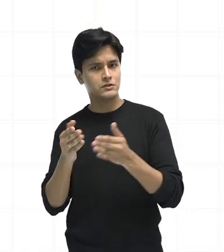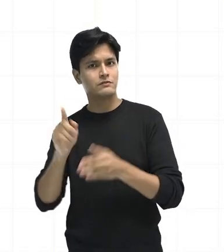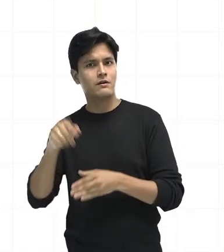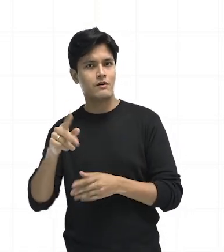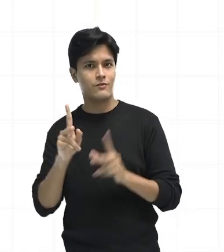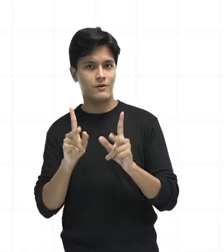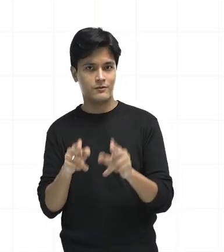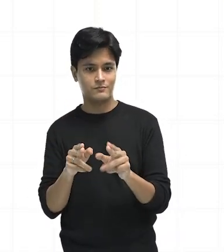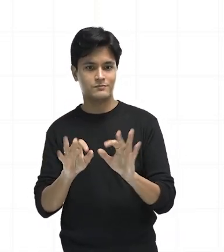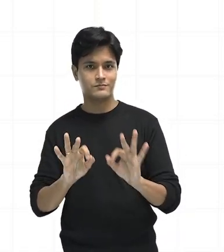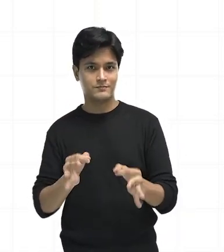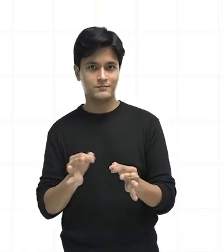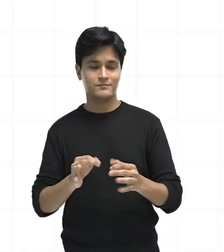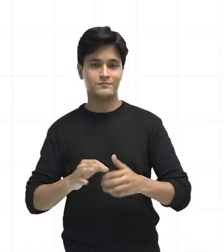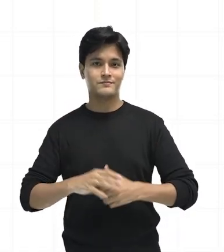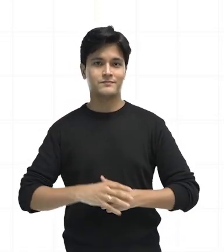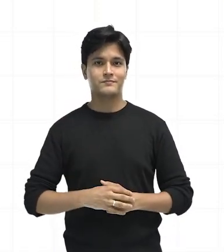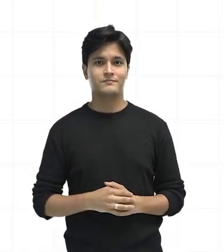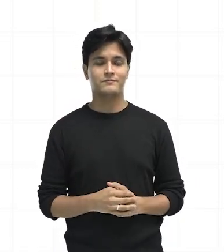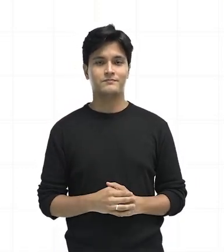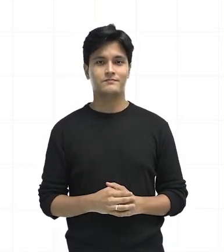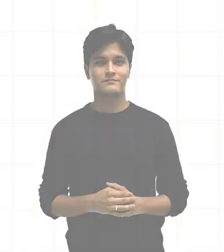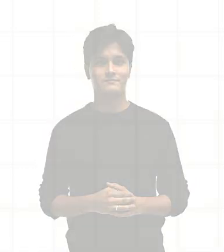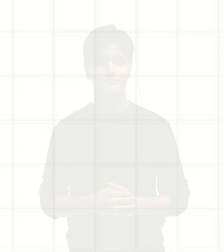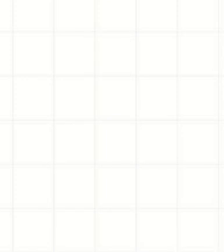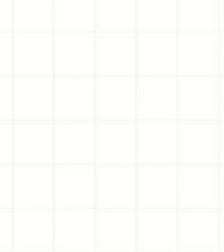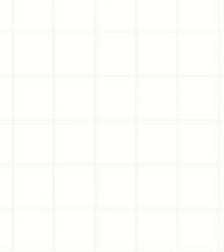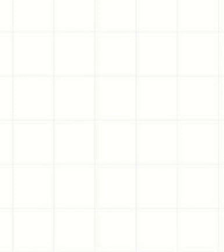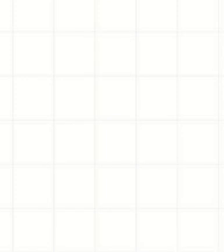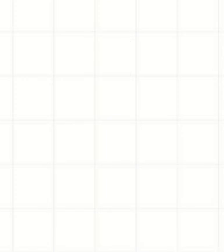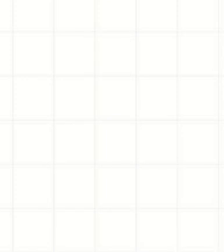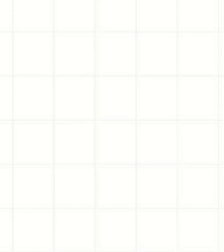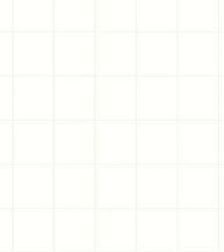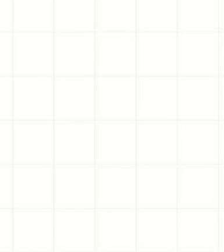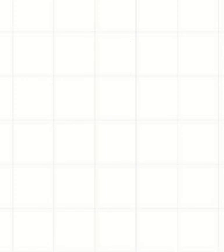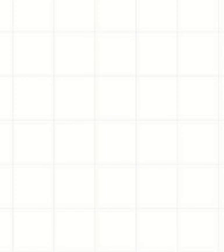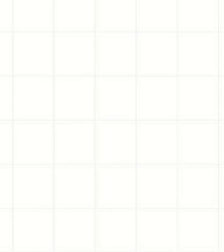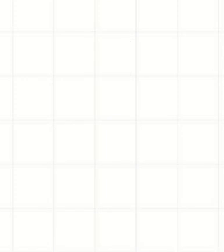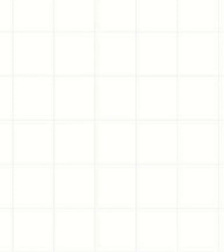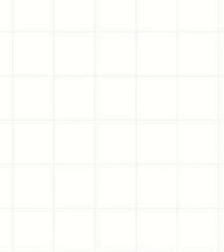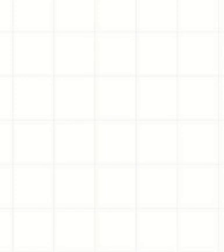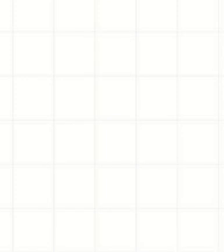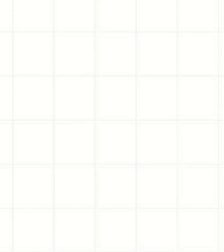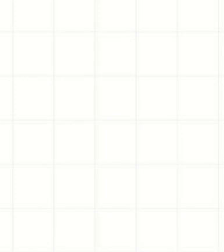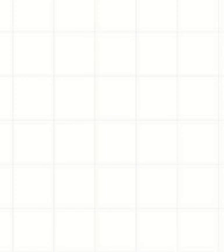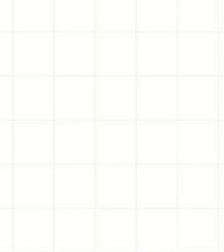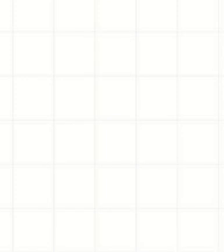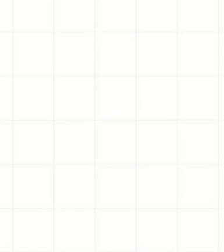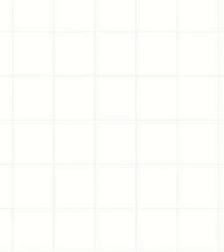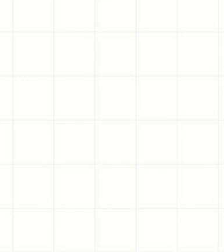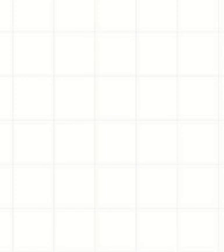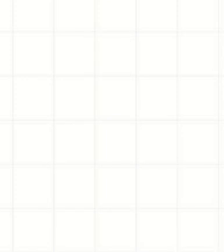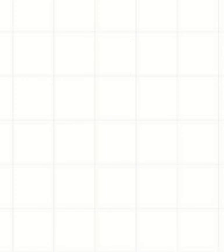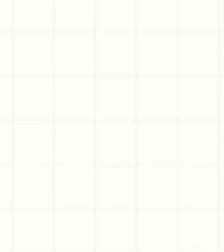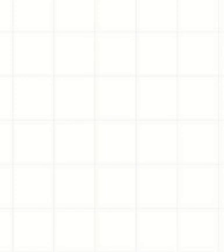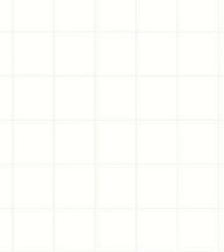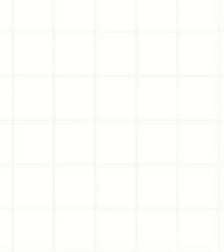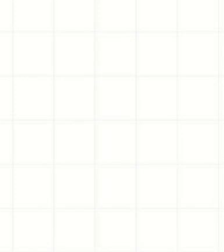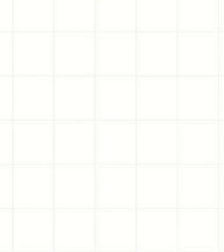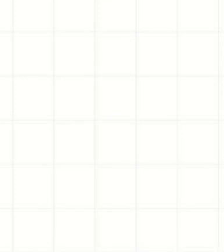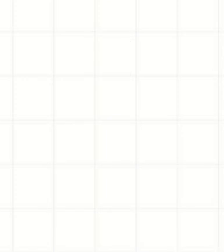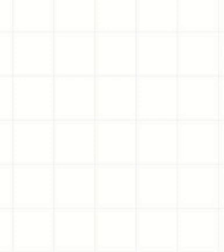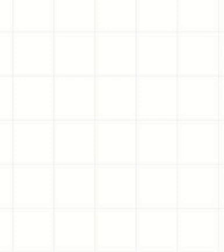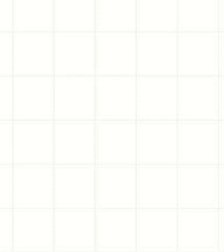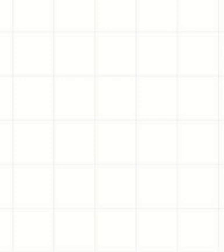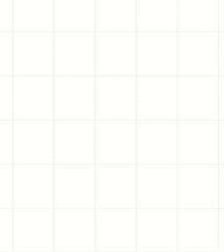são iguais. Se você dividir 1 por 2, você vai obter exatamente 0,5. Se você dividir 5 por